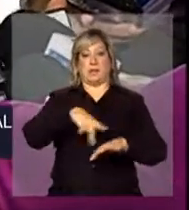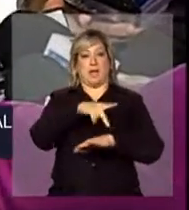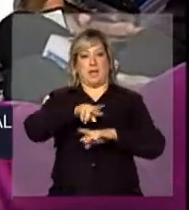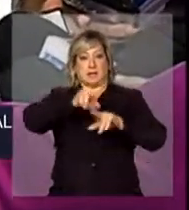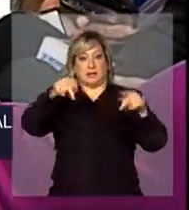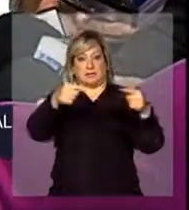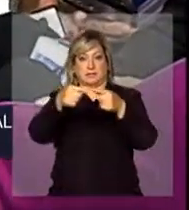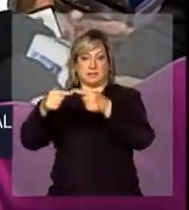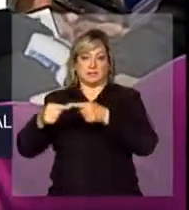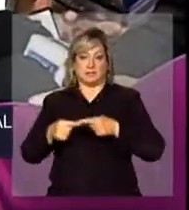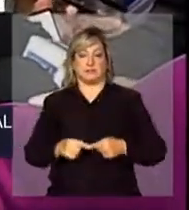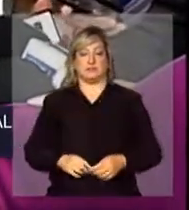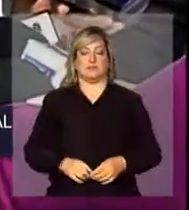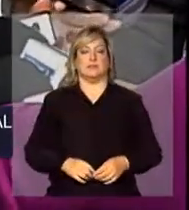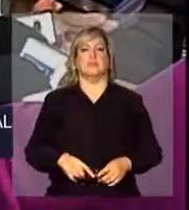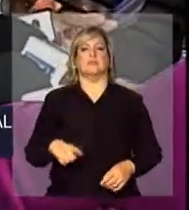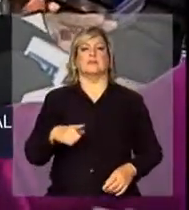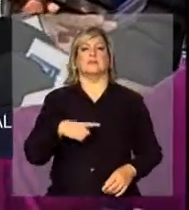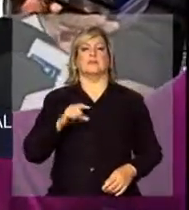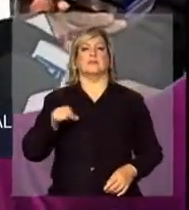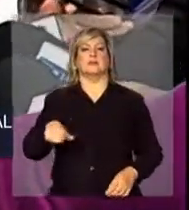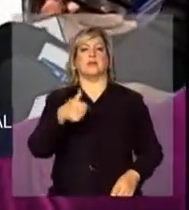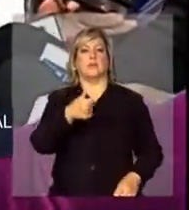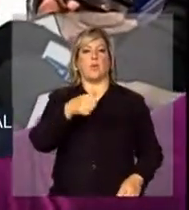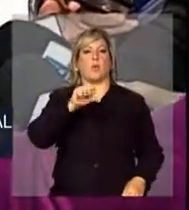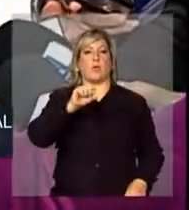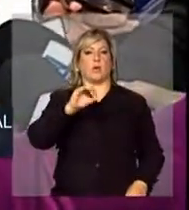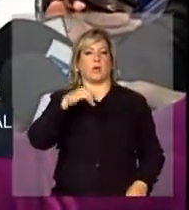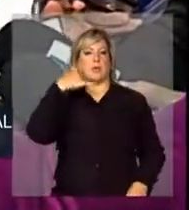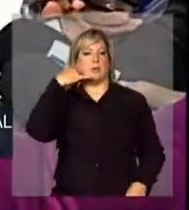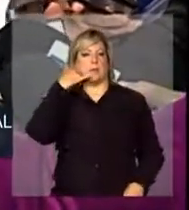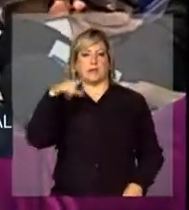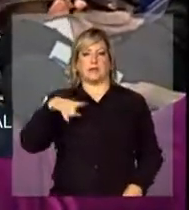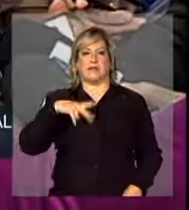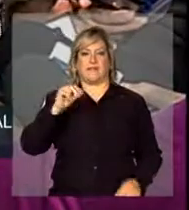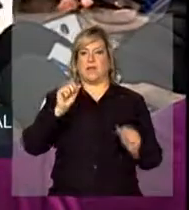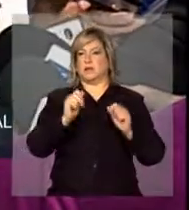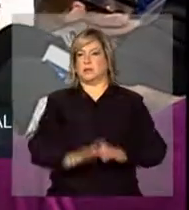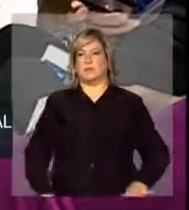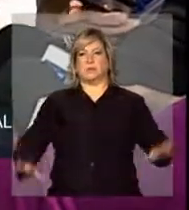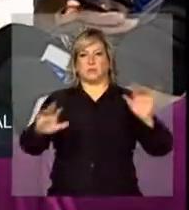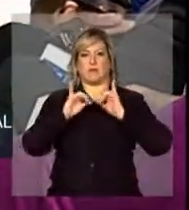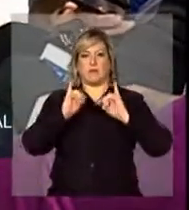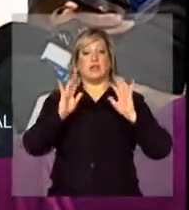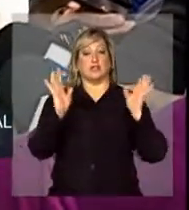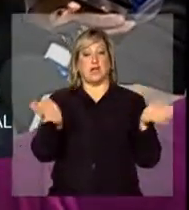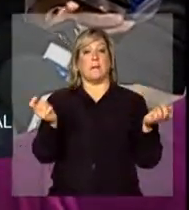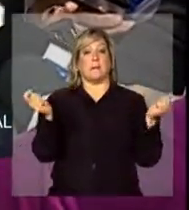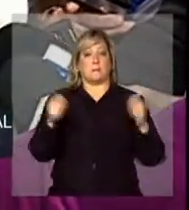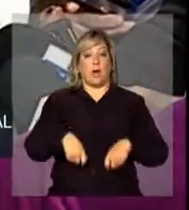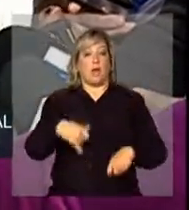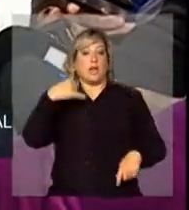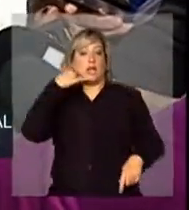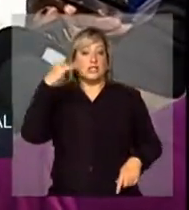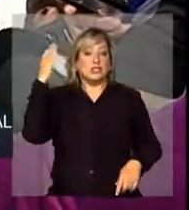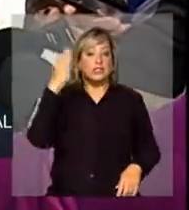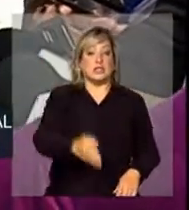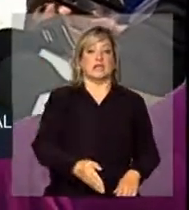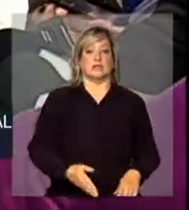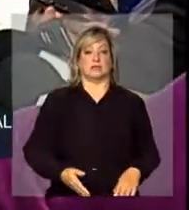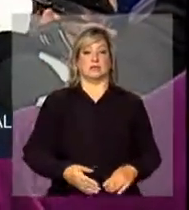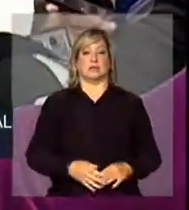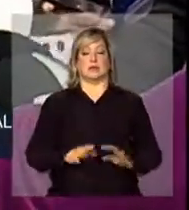relação a esses números, o 180, vai haver uma internacionalização disso? Já é possível ligar direto de um...